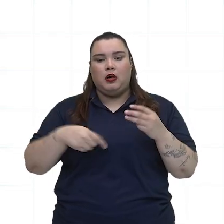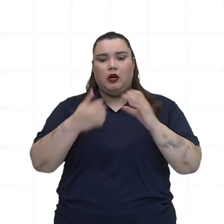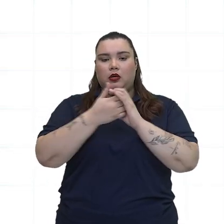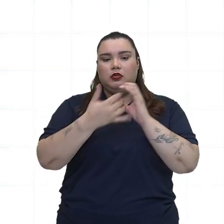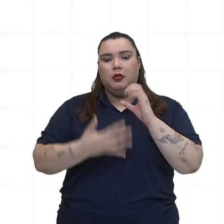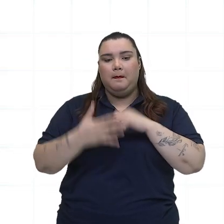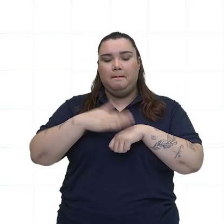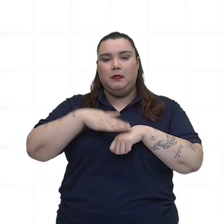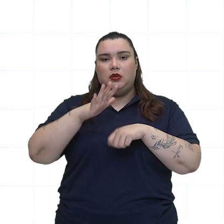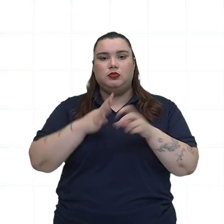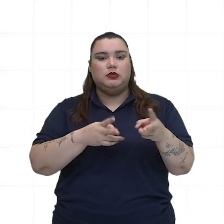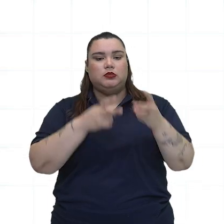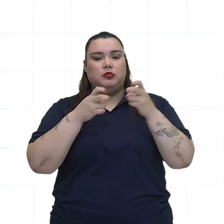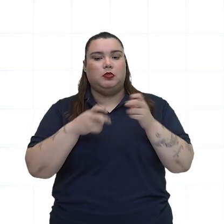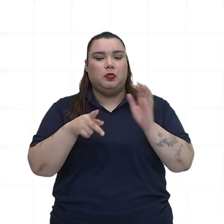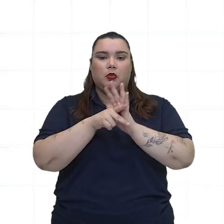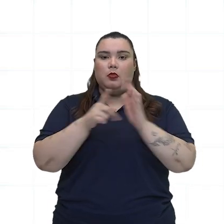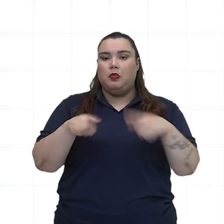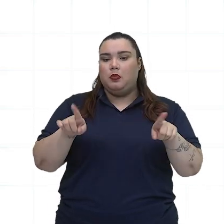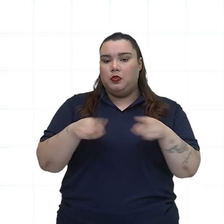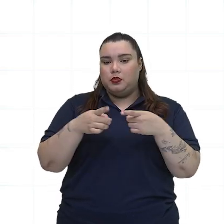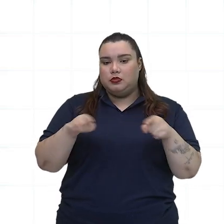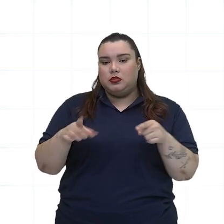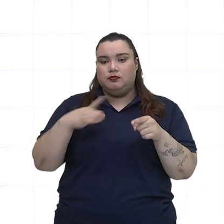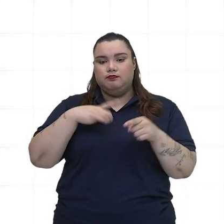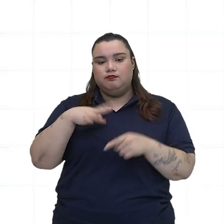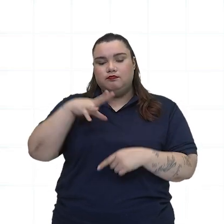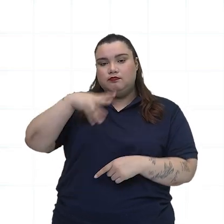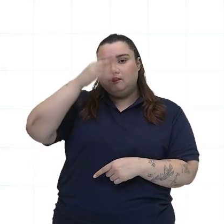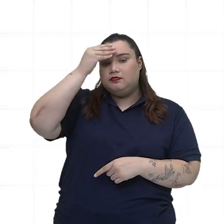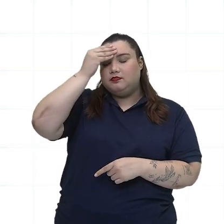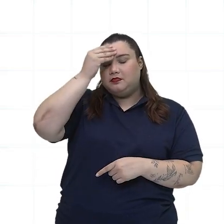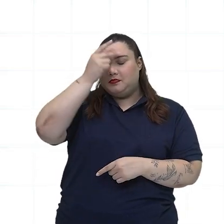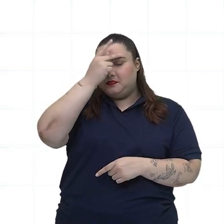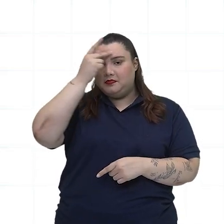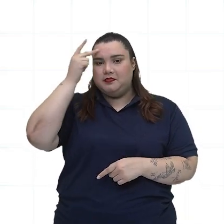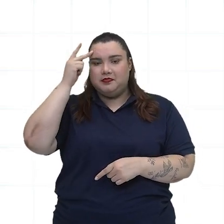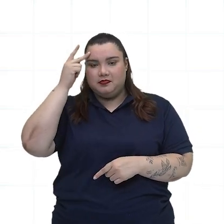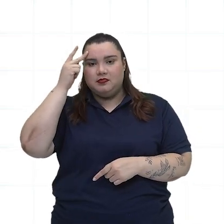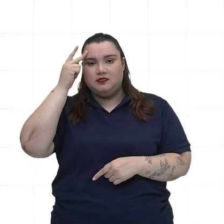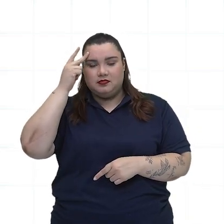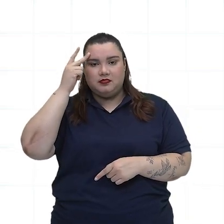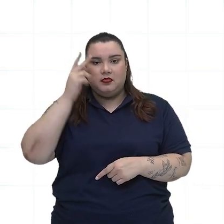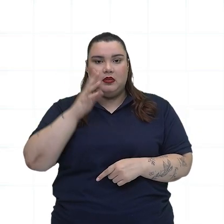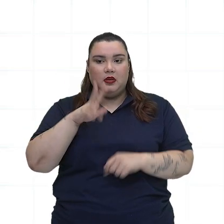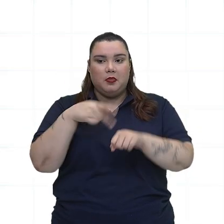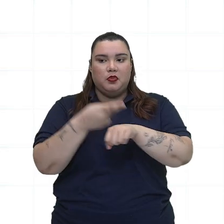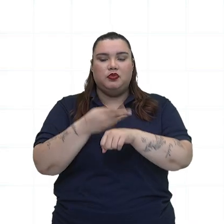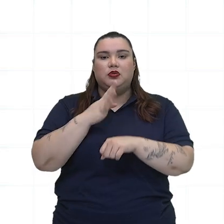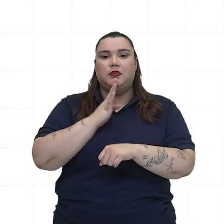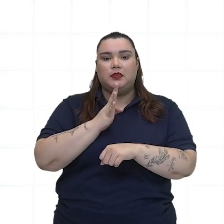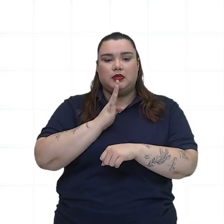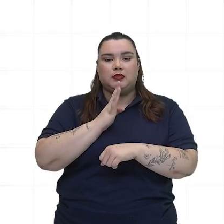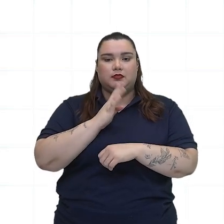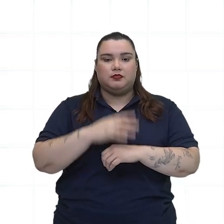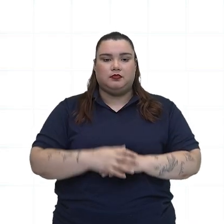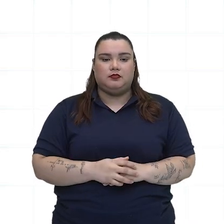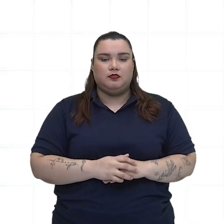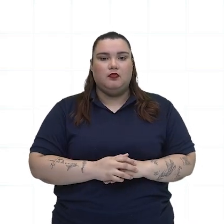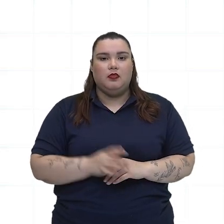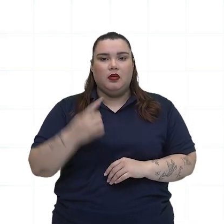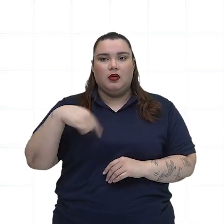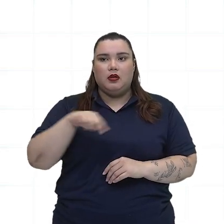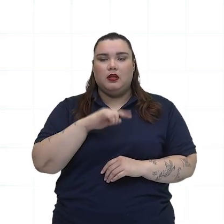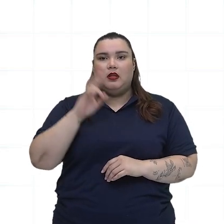mais reconhecível de uma música. É o que fica na mente das pessoas após ouvi-la. É aquilo que